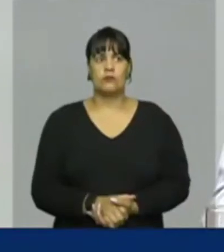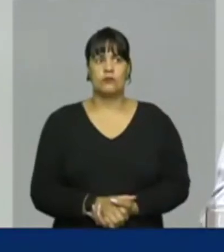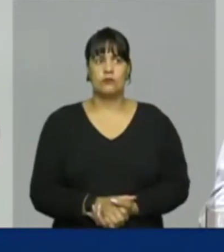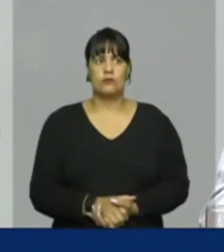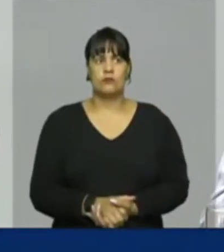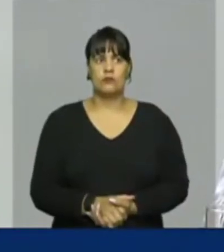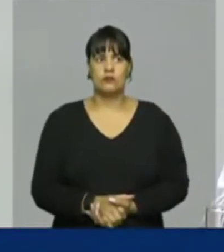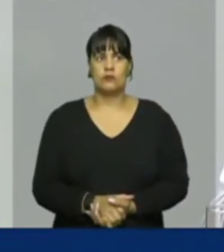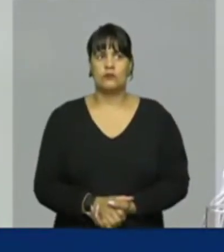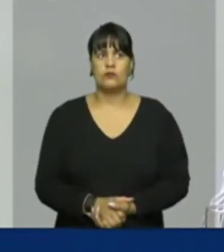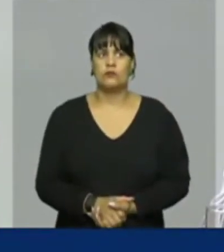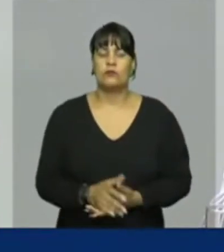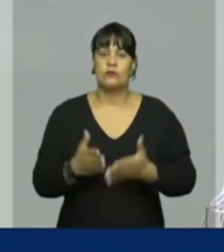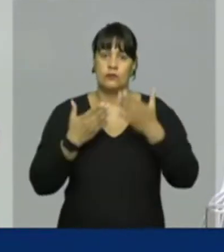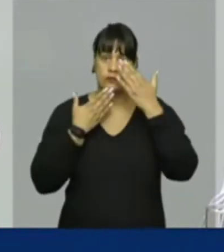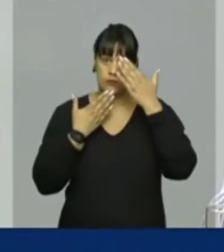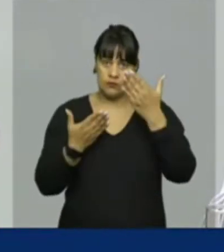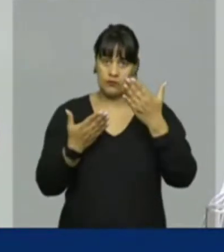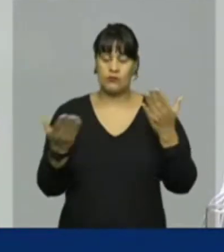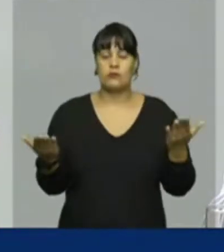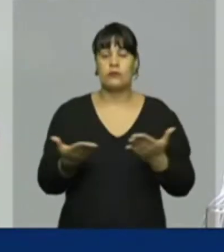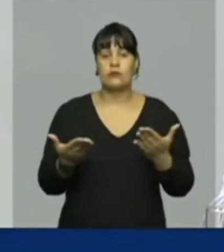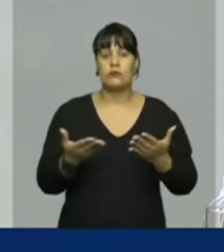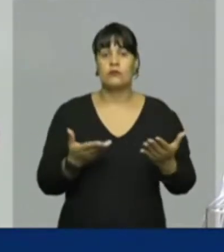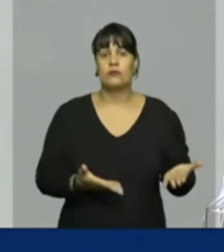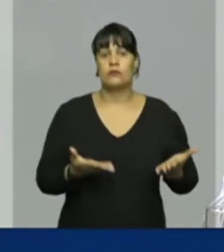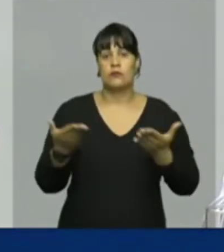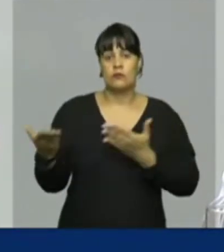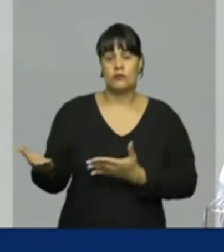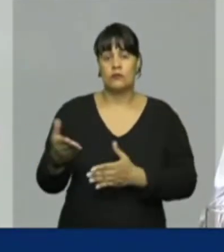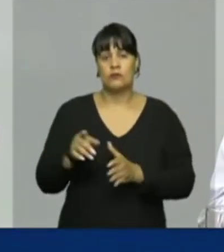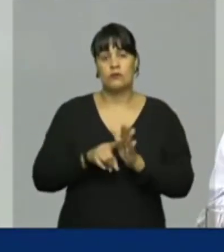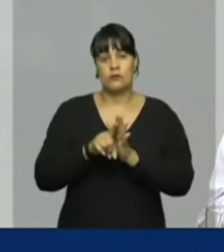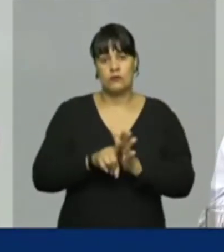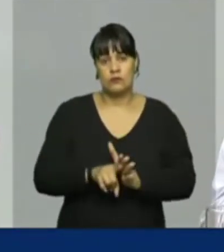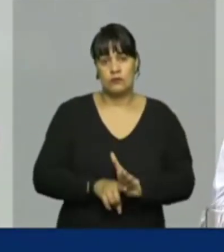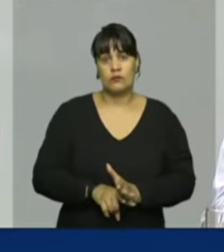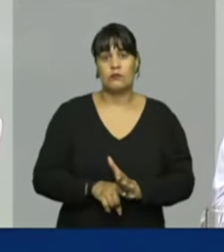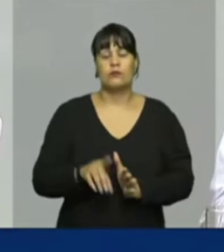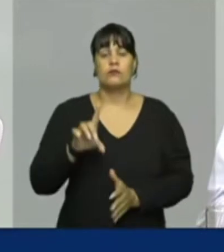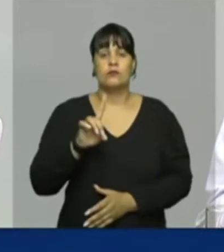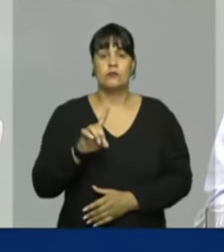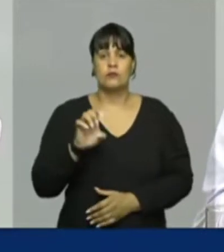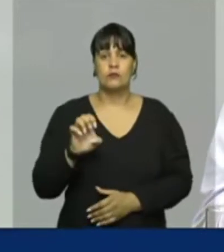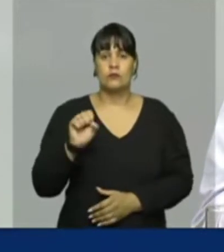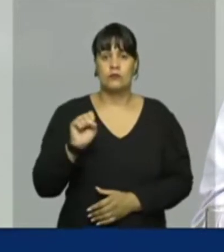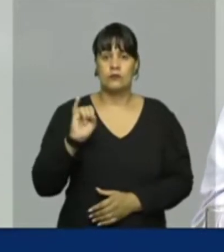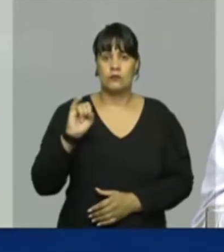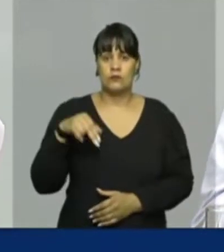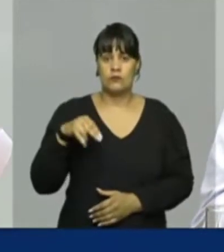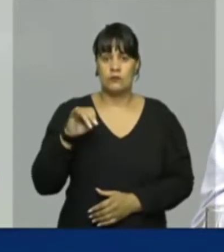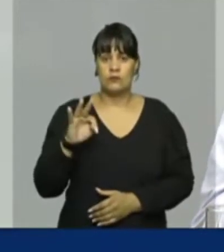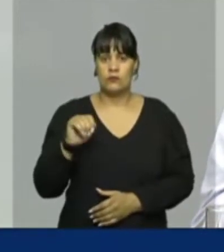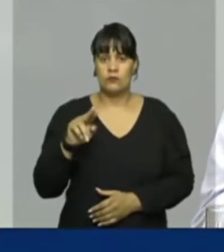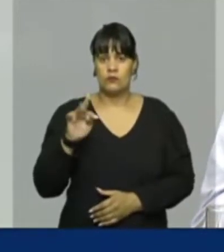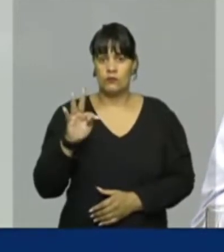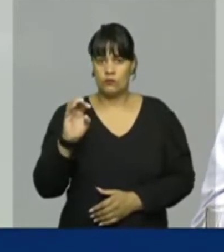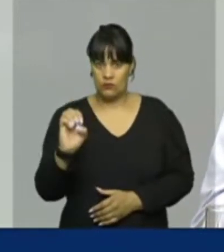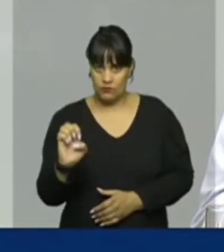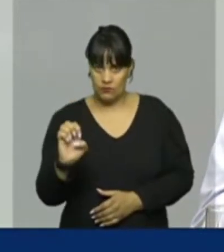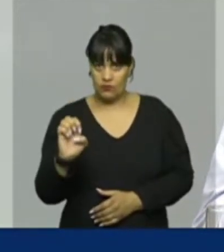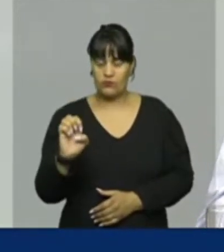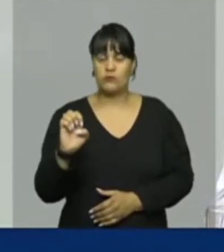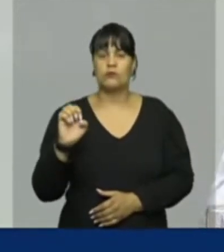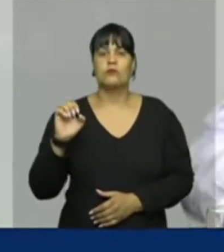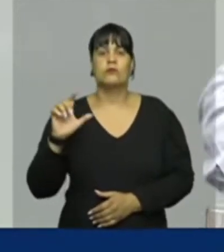Passo em seguida para o pesquisador da Desinstitute, Lúcio Costa.